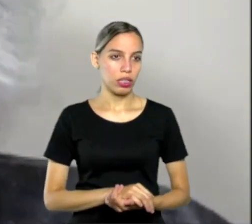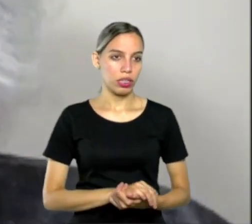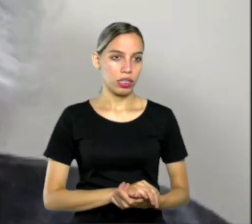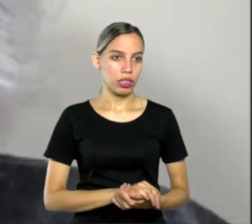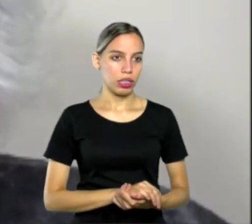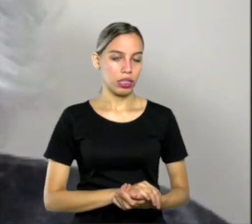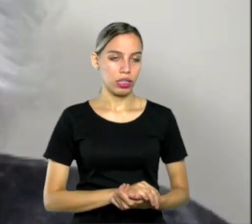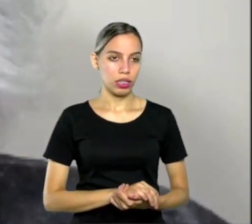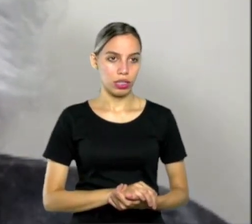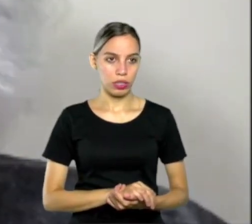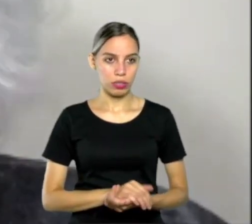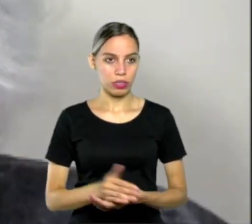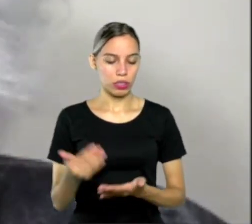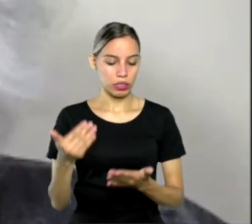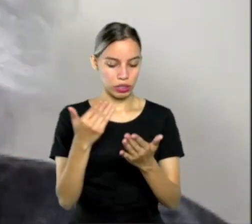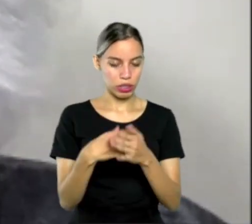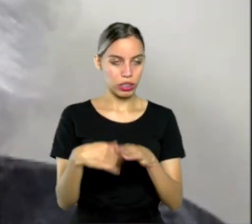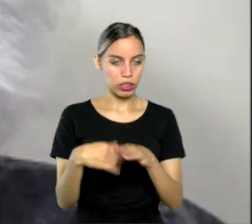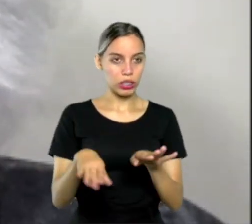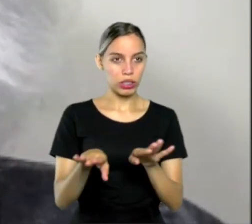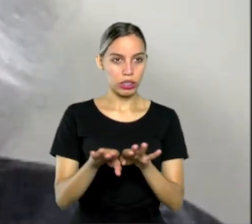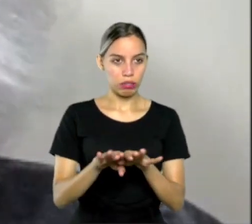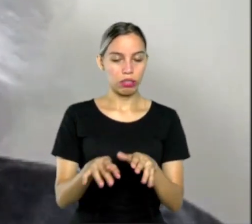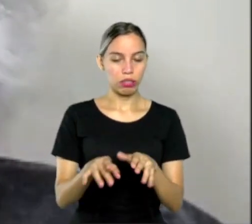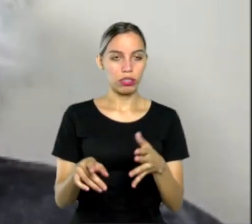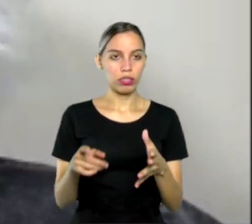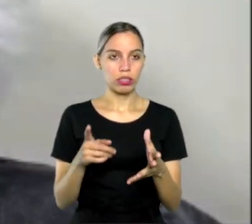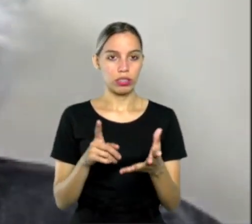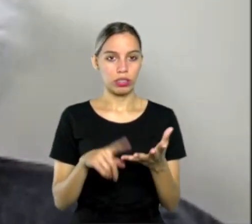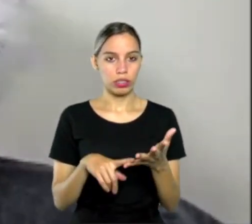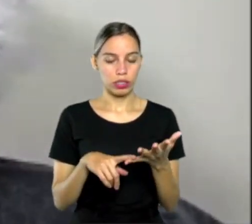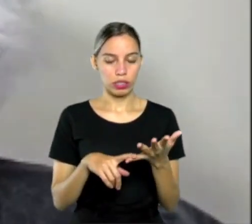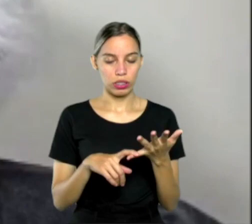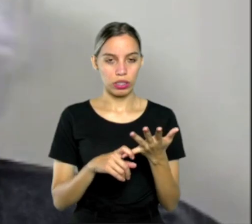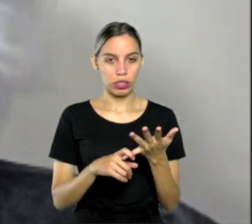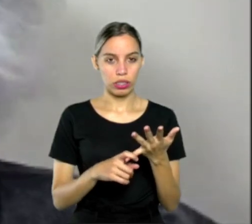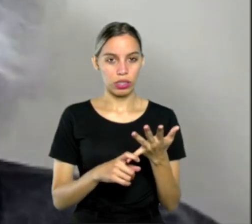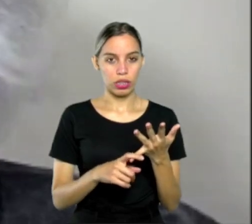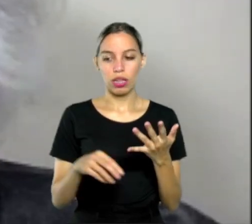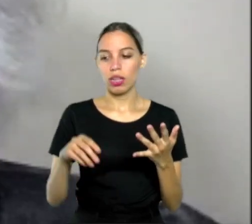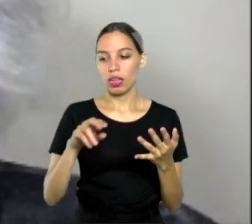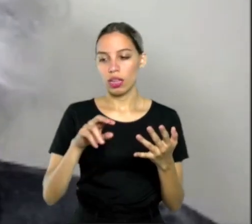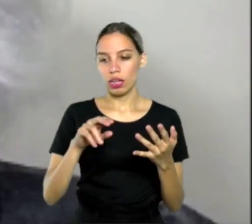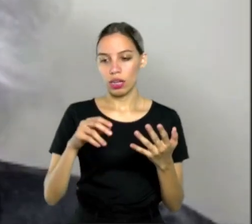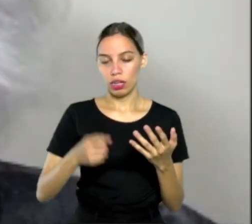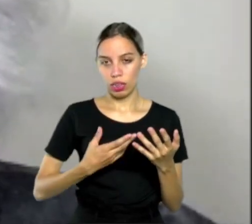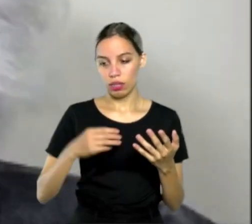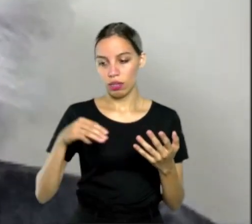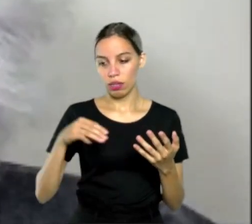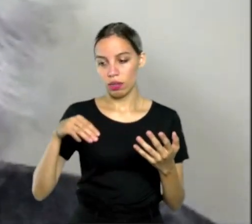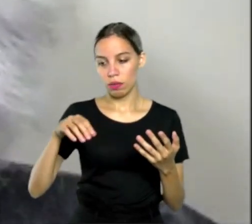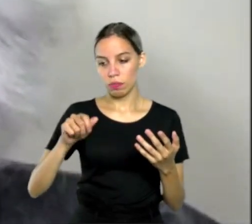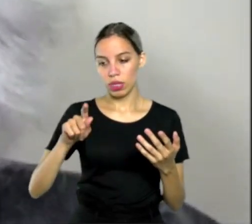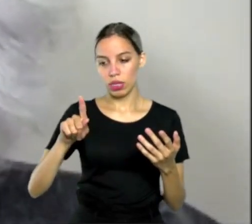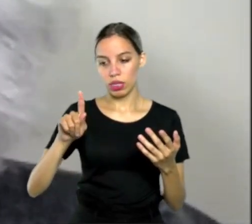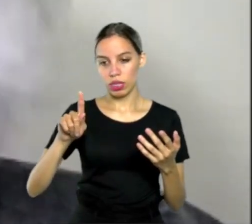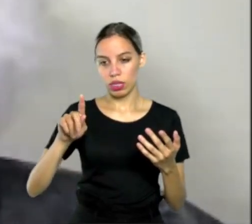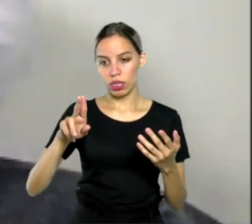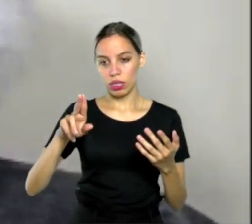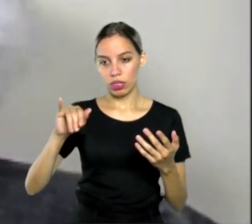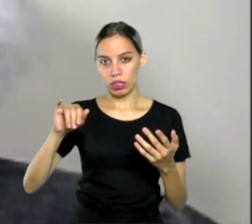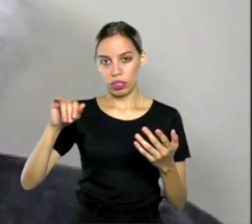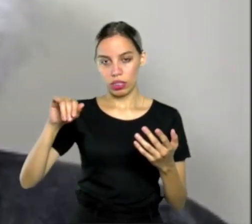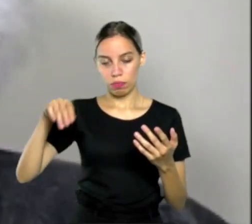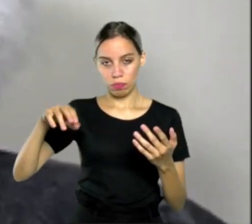Eu li, esses dias eu reli, né, Magma, que é o único livro de poemas do Guimarães Rosa. Eu também